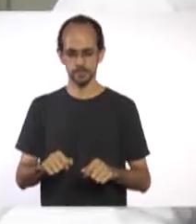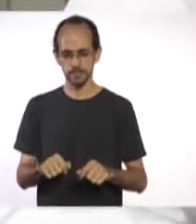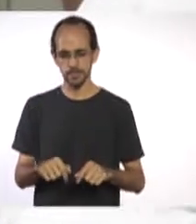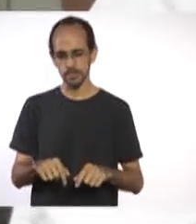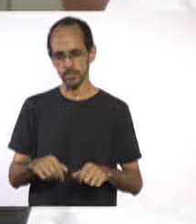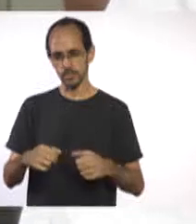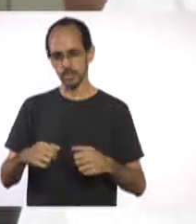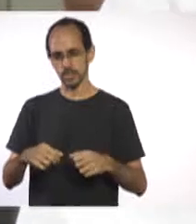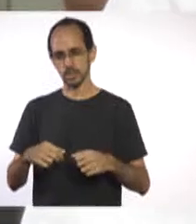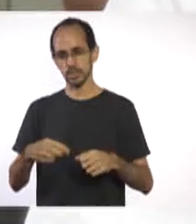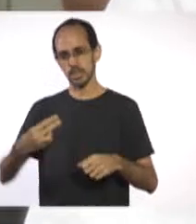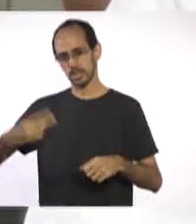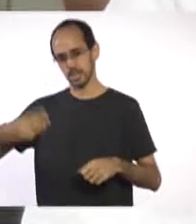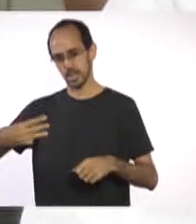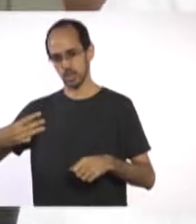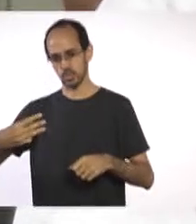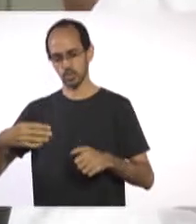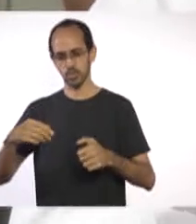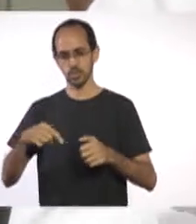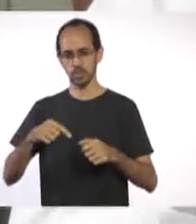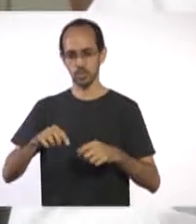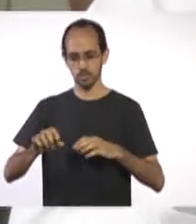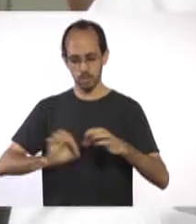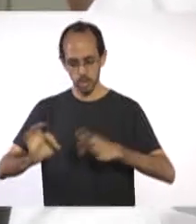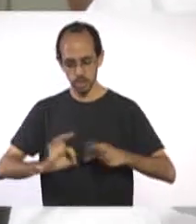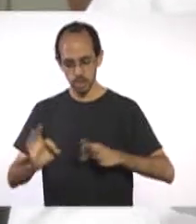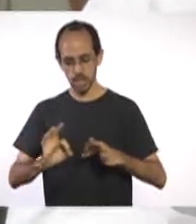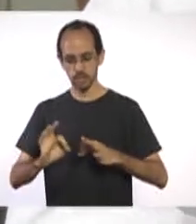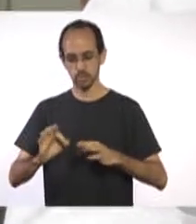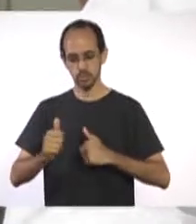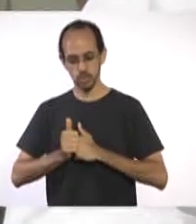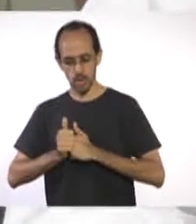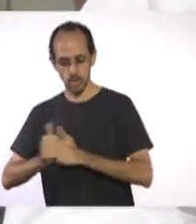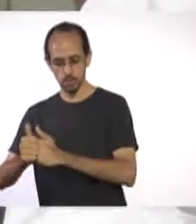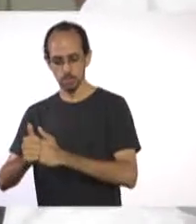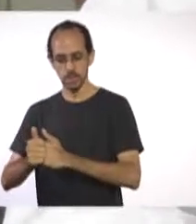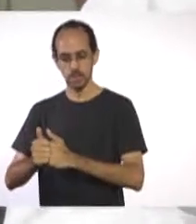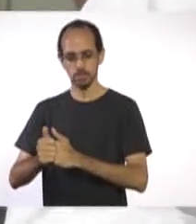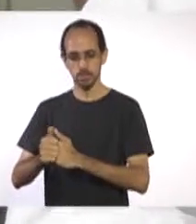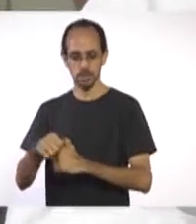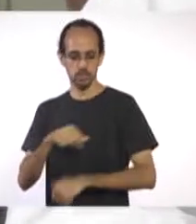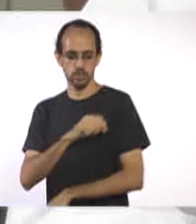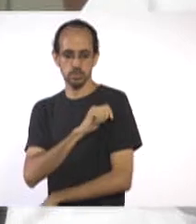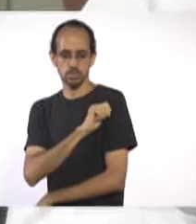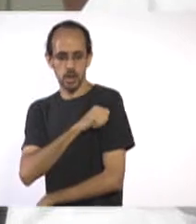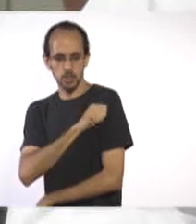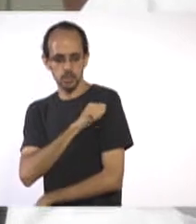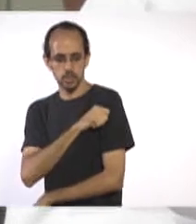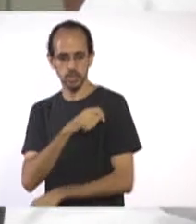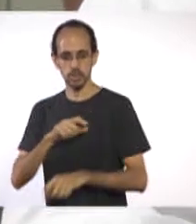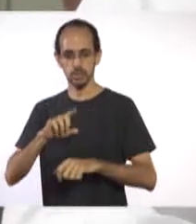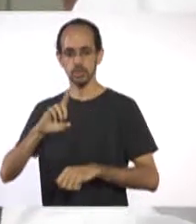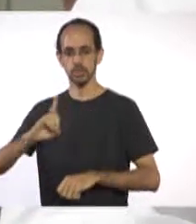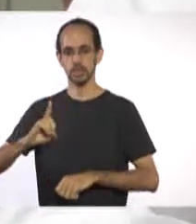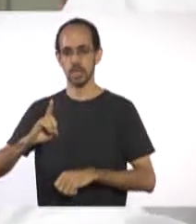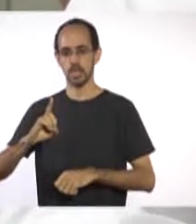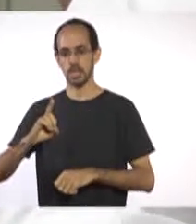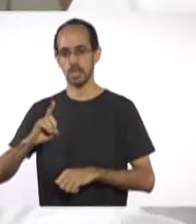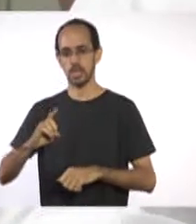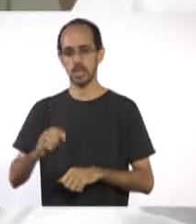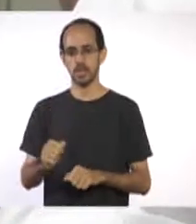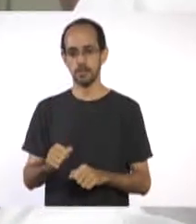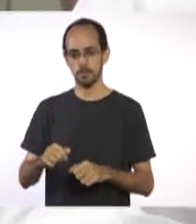C, projetos de incentivos fiscais com acompanhamento e auditagem. D, projetos de lei que tratem